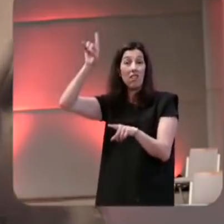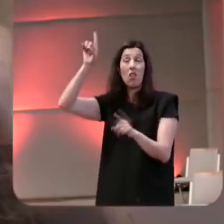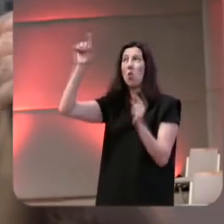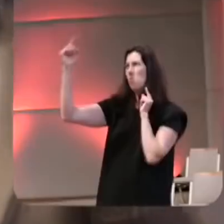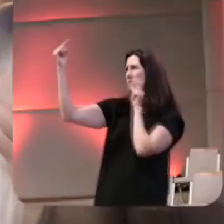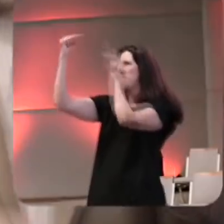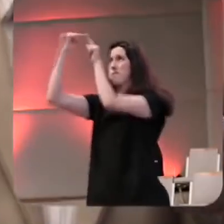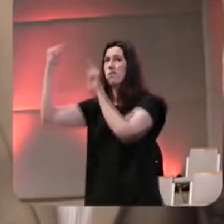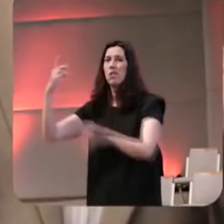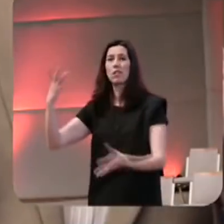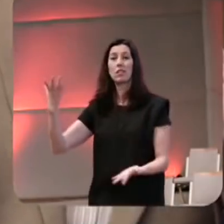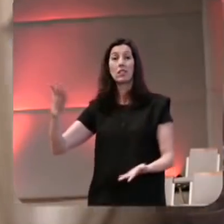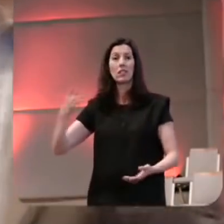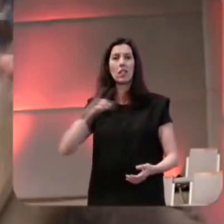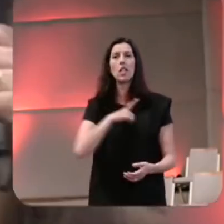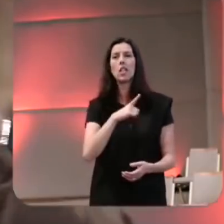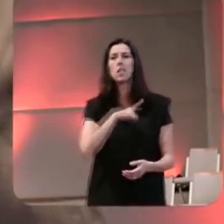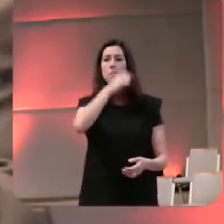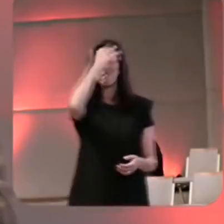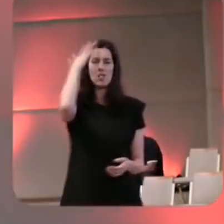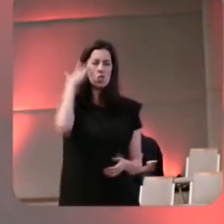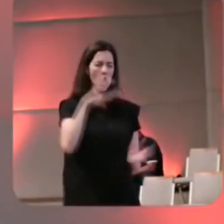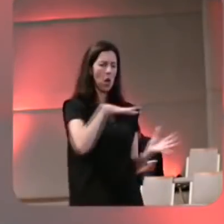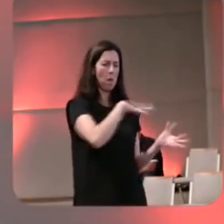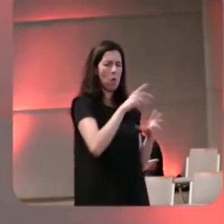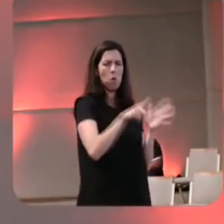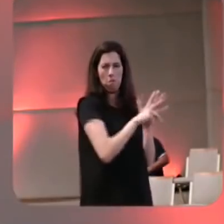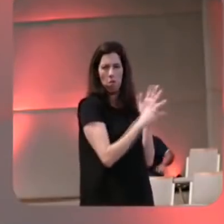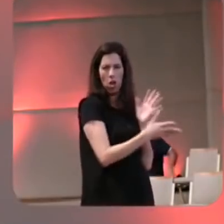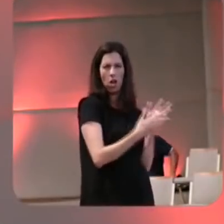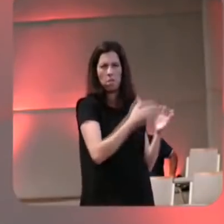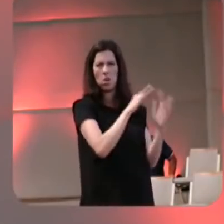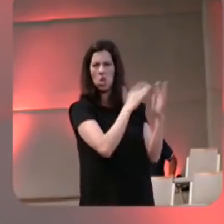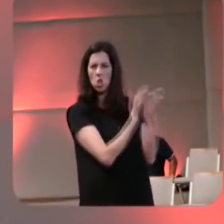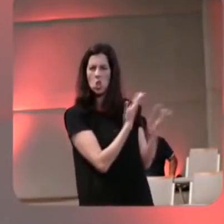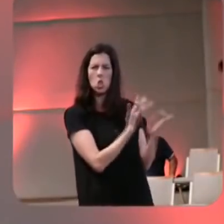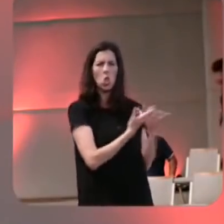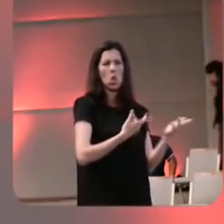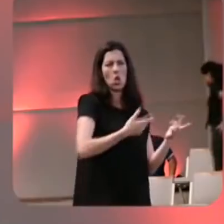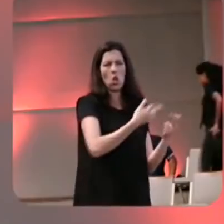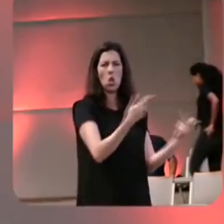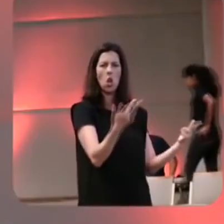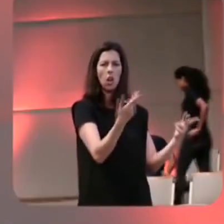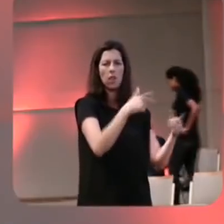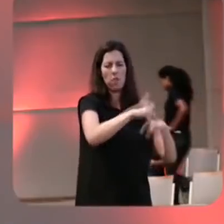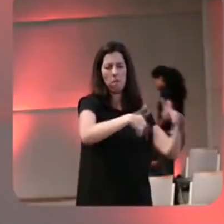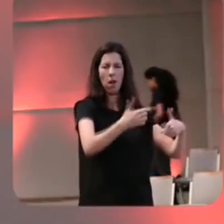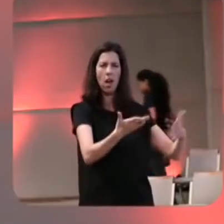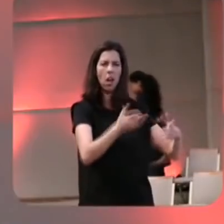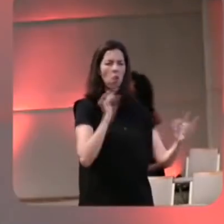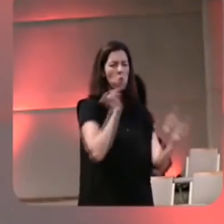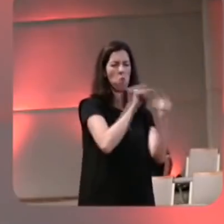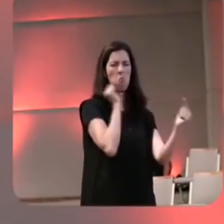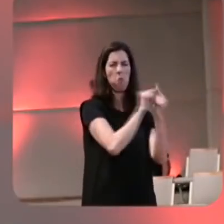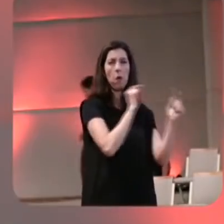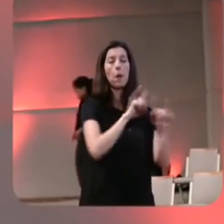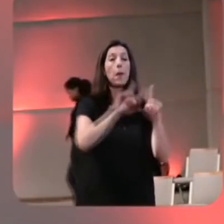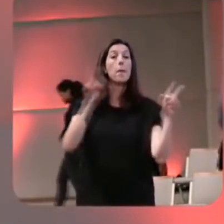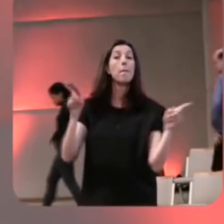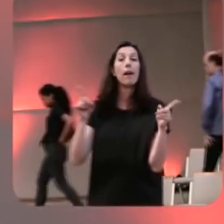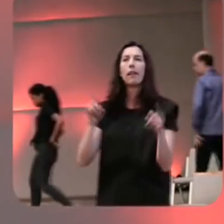que é mestre nos alvos humanos, mas é um bebê de fraldas nos alvos espirituais.